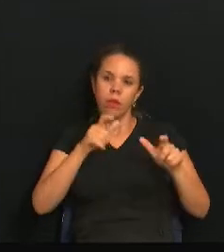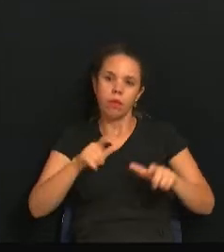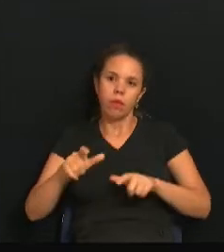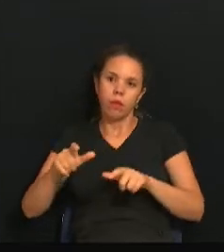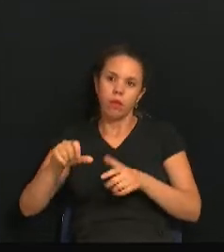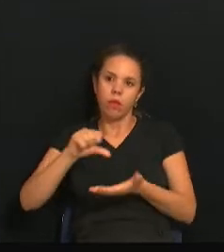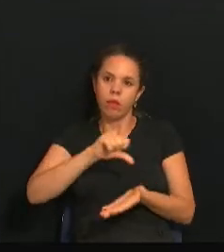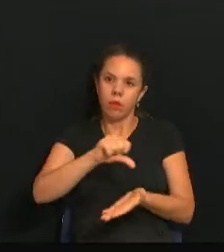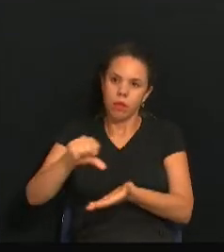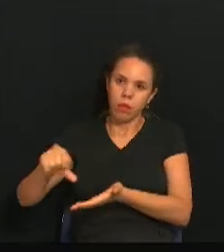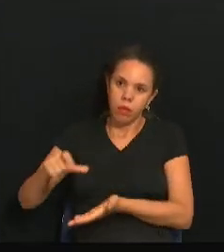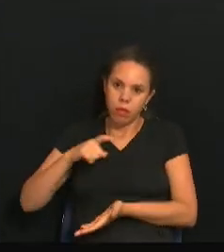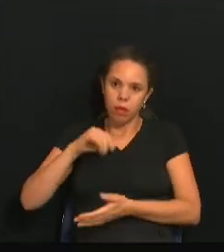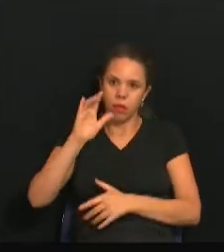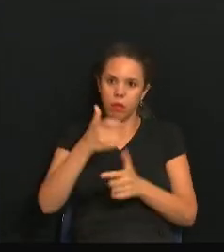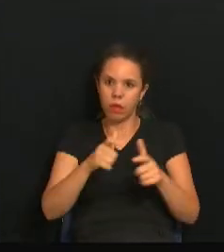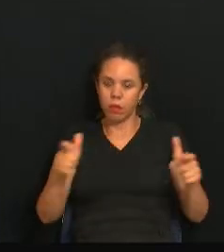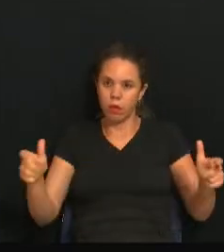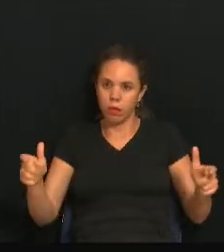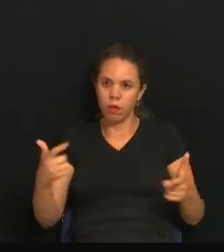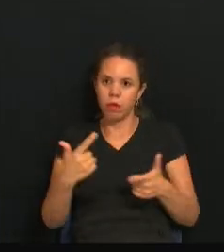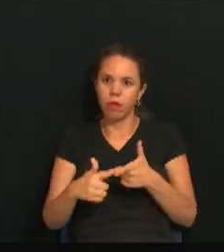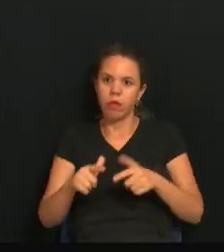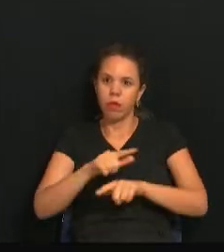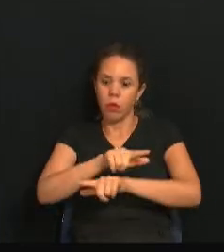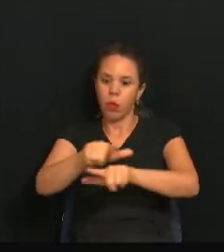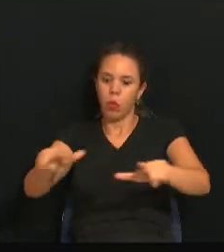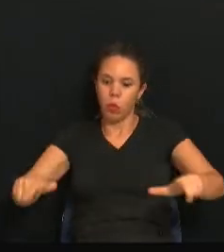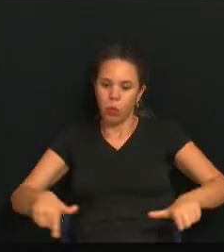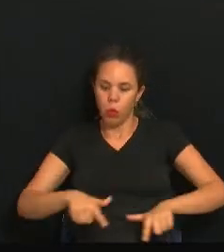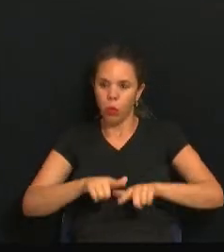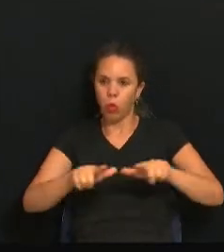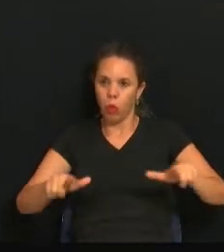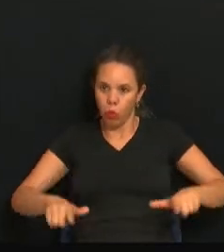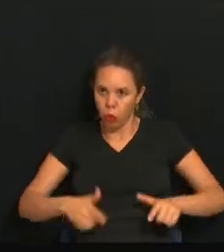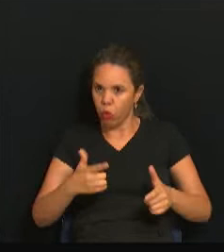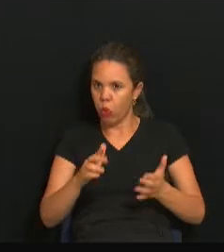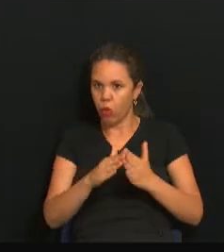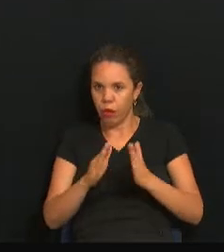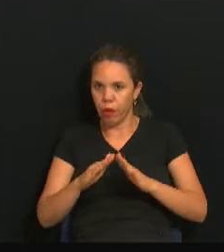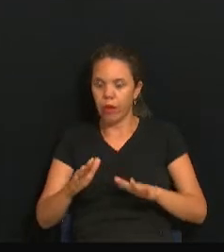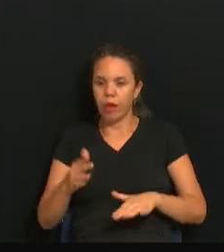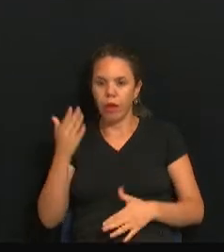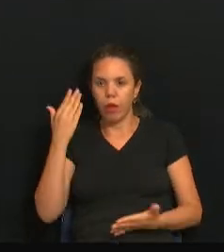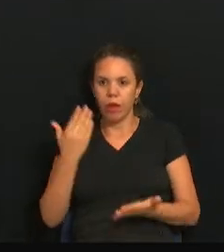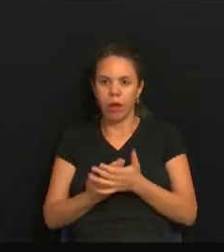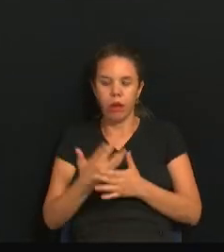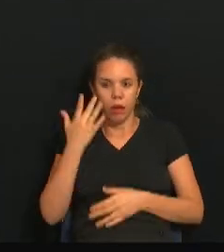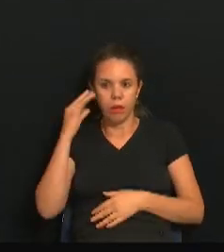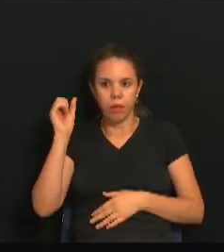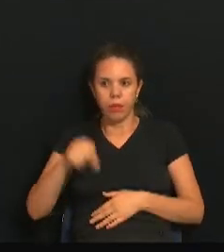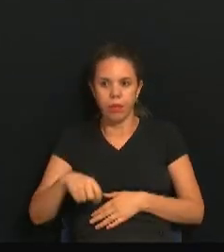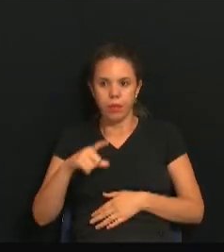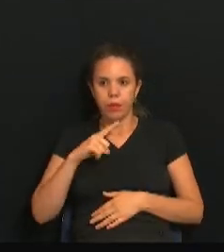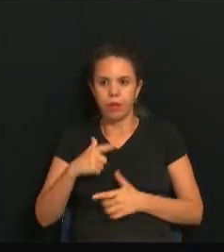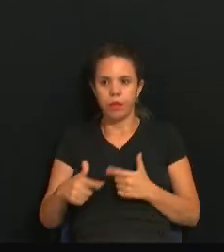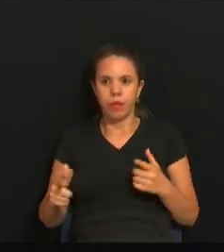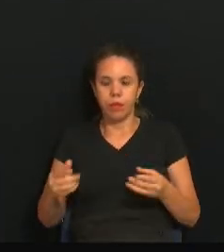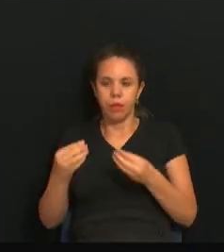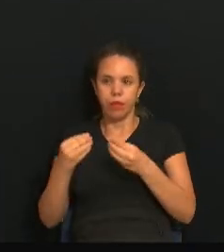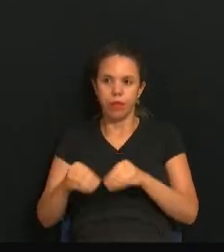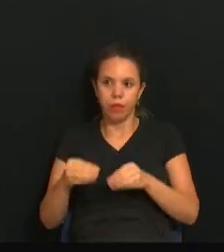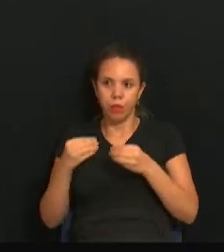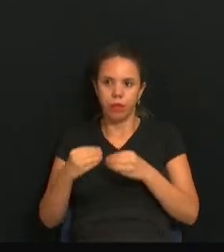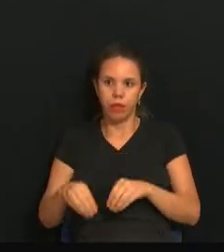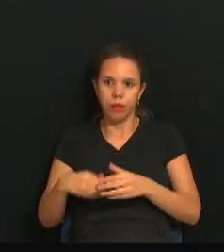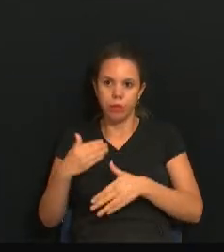regiões onde há os maiores déficits habitacionais da cidade, eu acredito que ela tenha, sim, gerado um impacto na medida